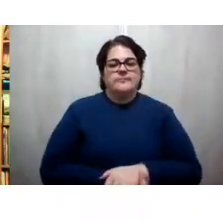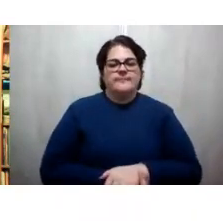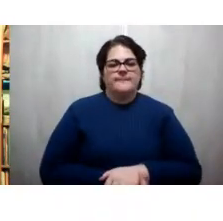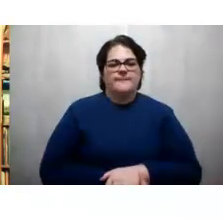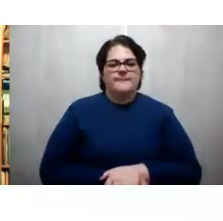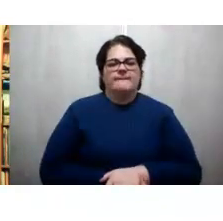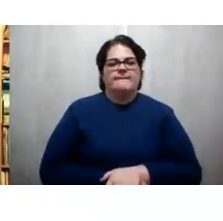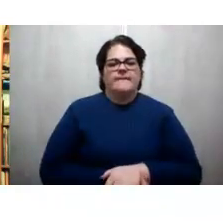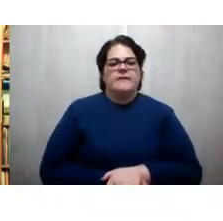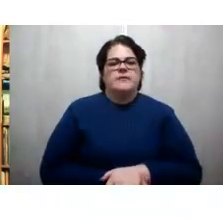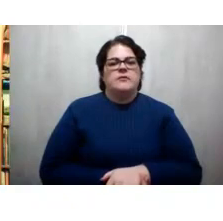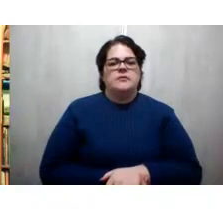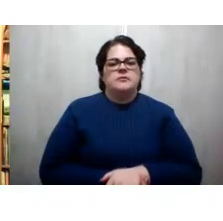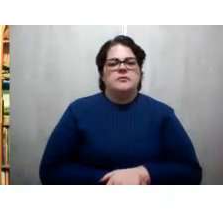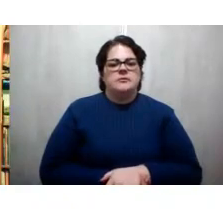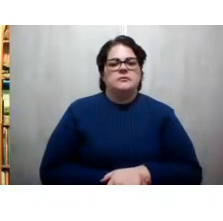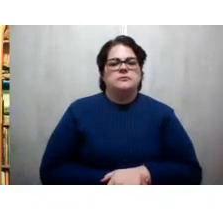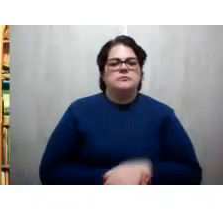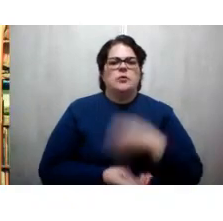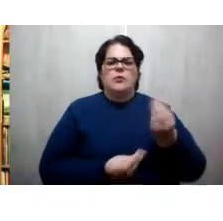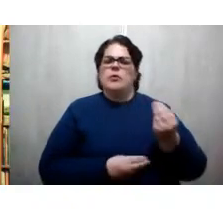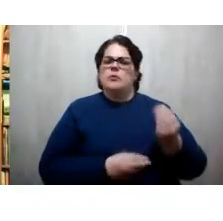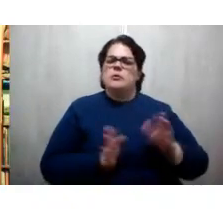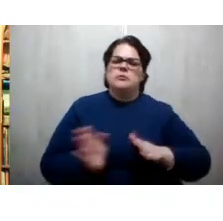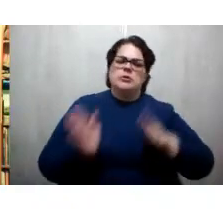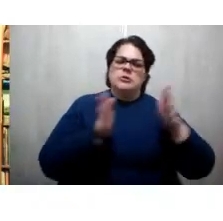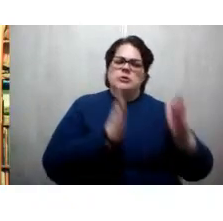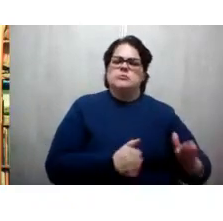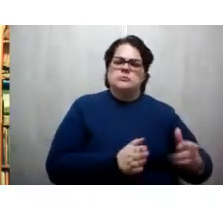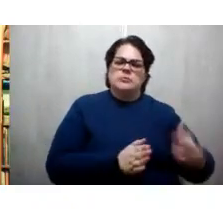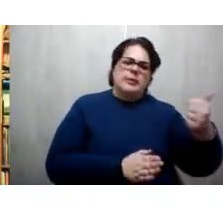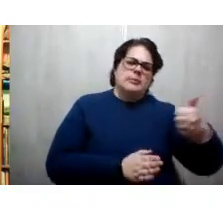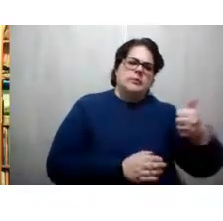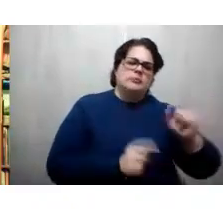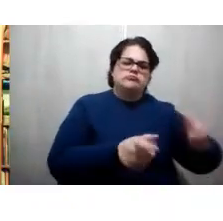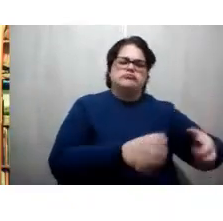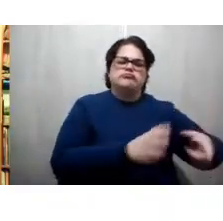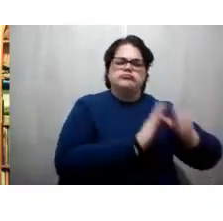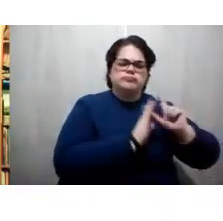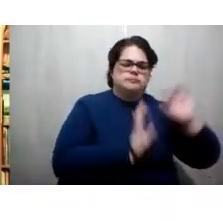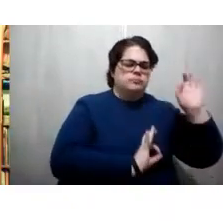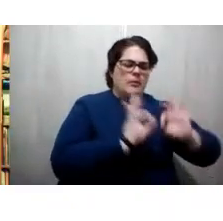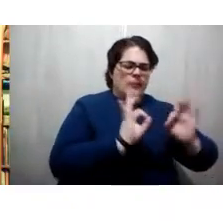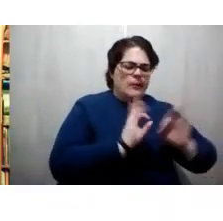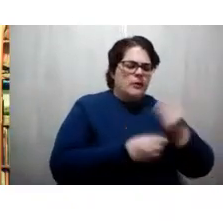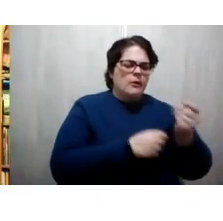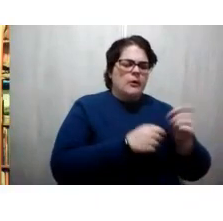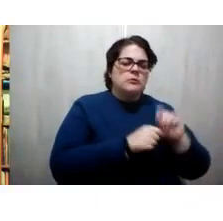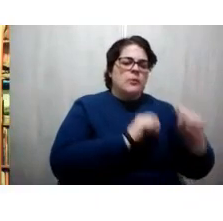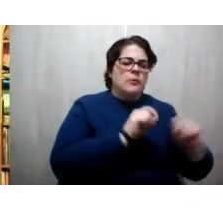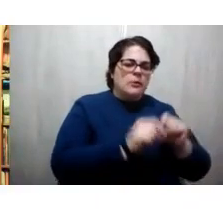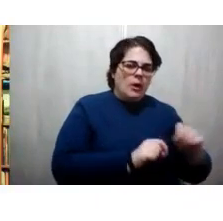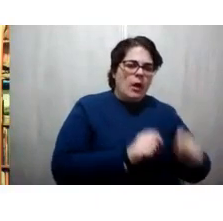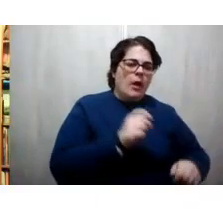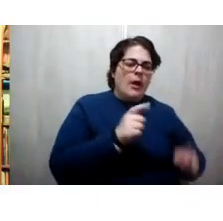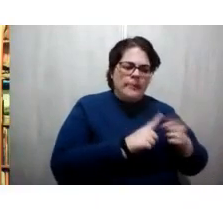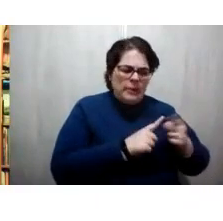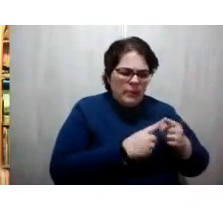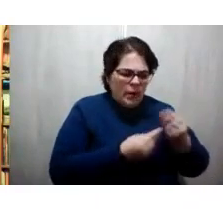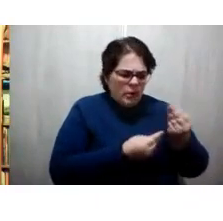Então, como preparação do evento, o que que nós fizemos? A primeira coisa que nós fizemos para preparar